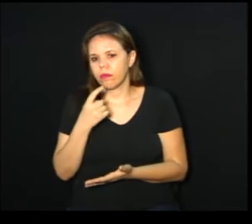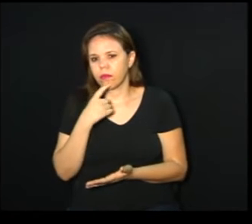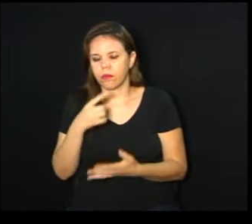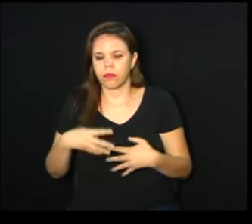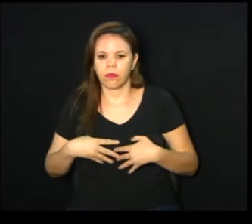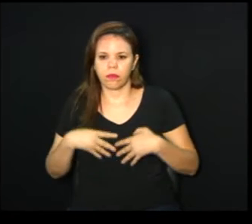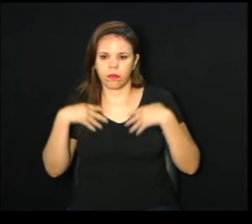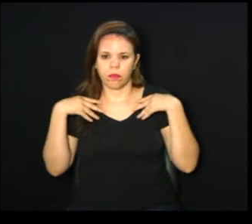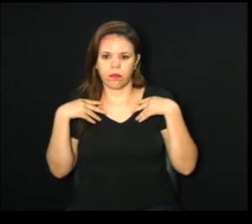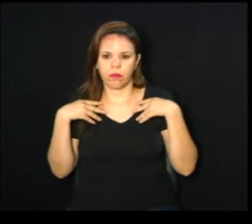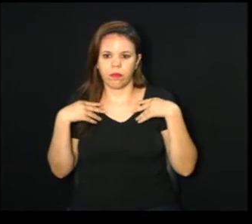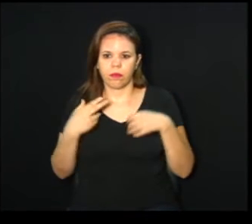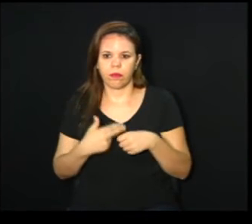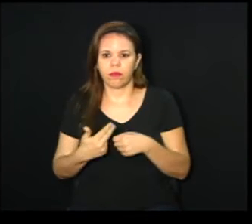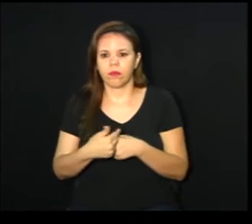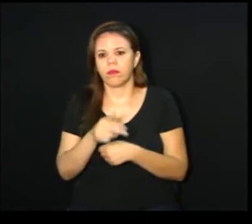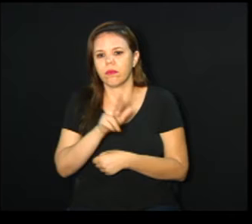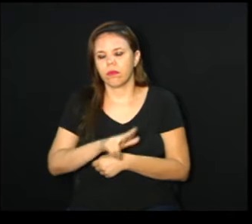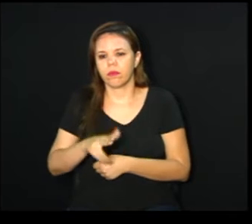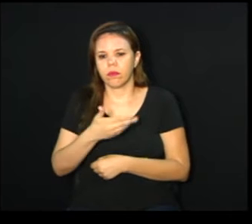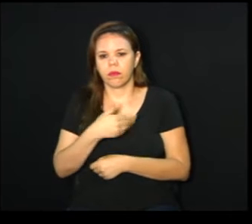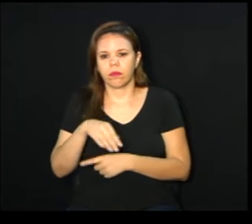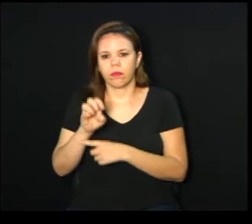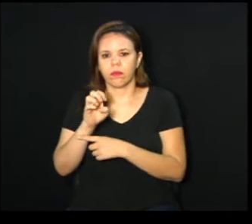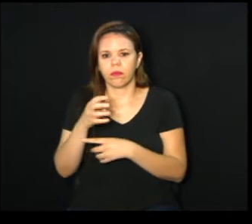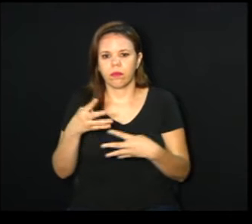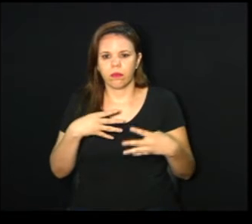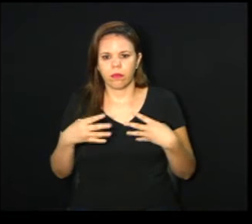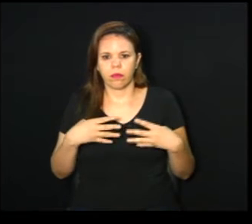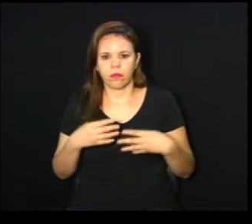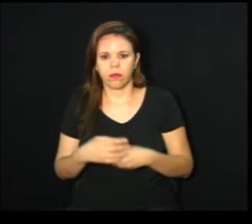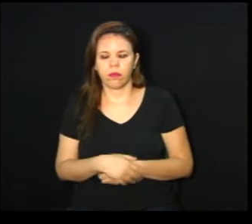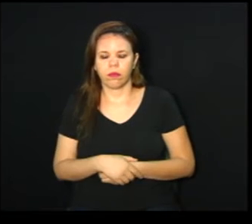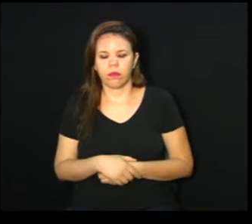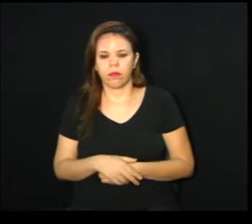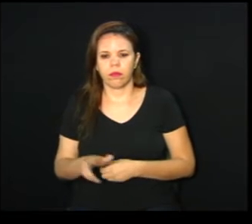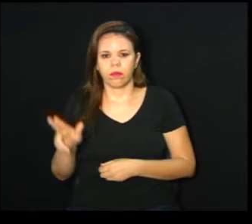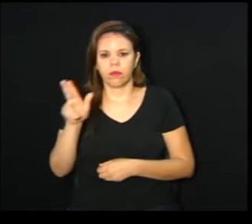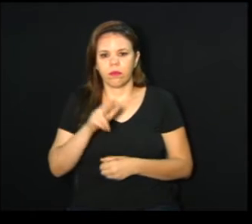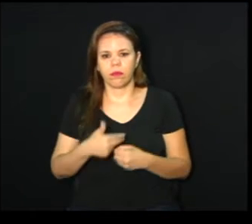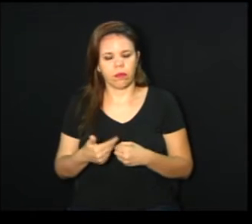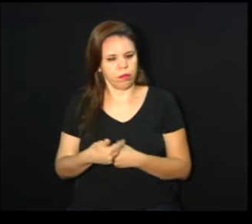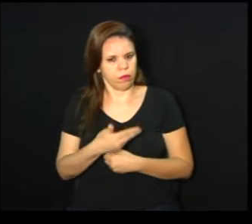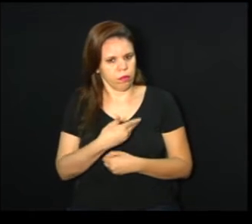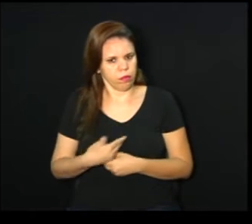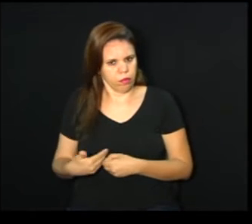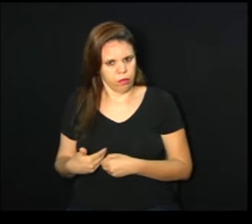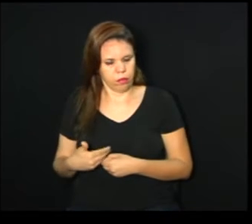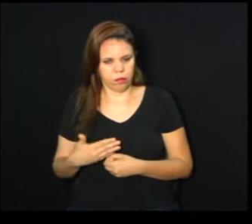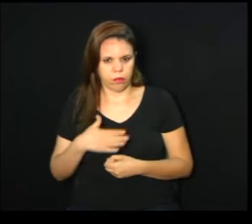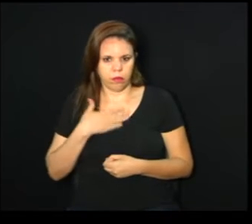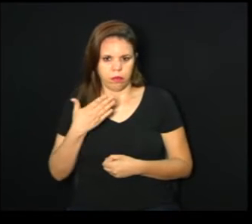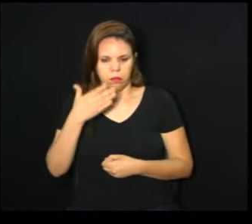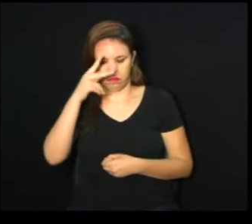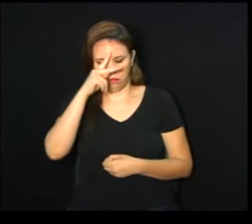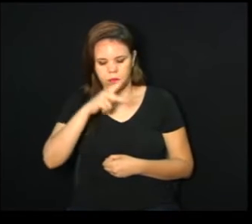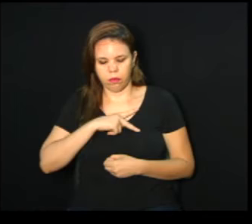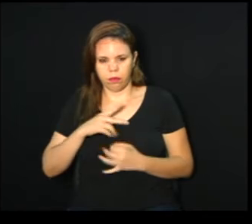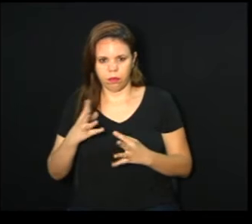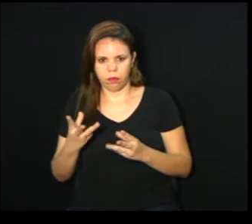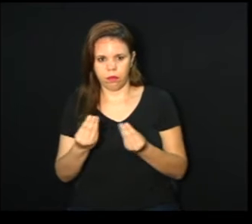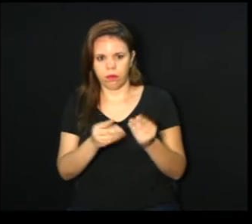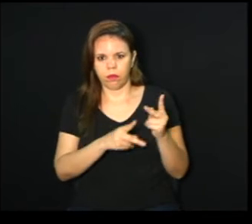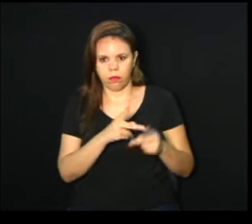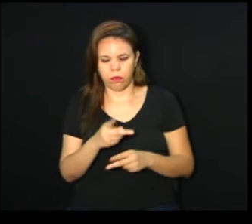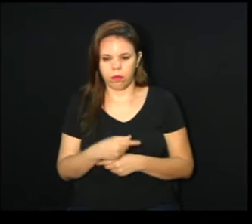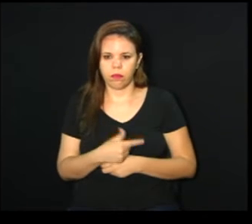nossa Universidade Estadual de Campinas em Barão Geraldo, a Universidade Estadual, para surpresa minha e acho que de muitas das